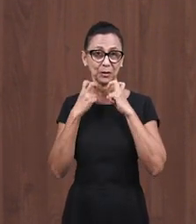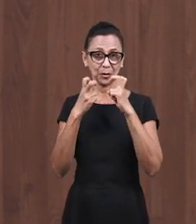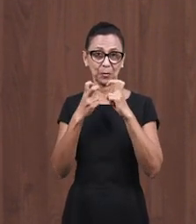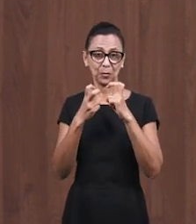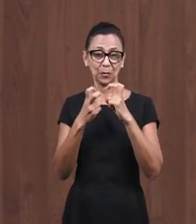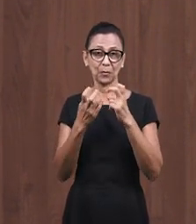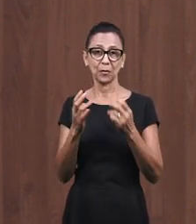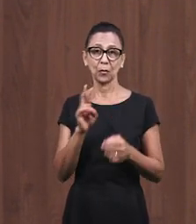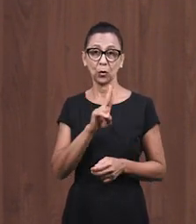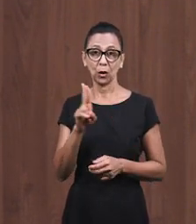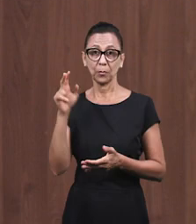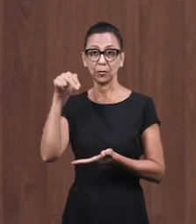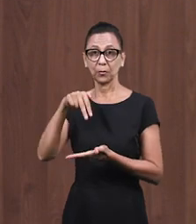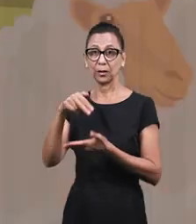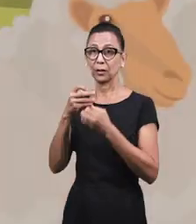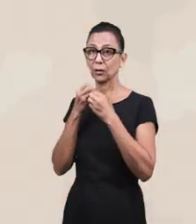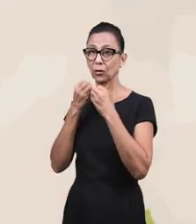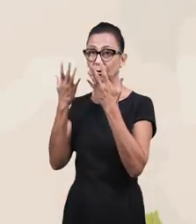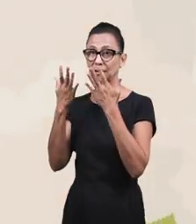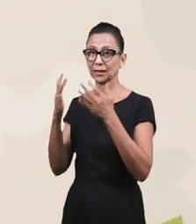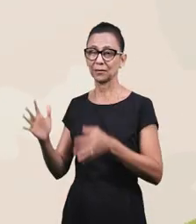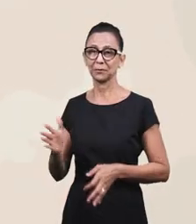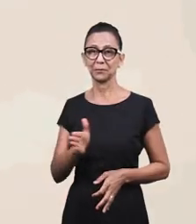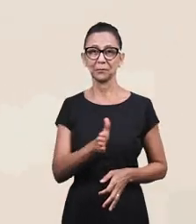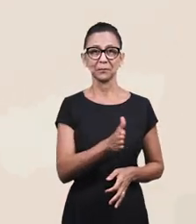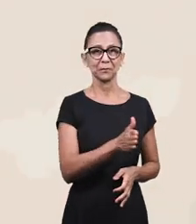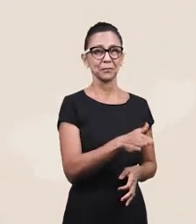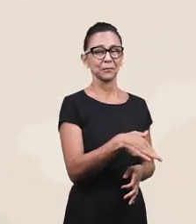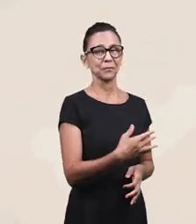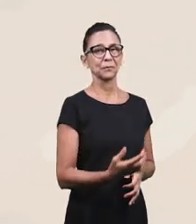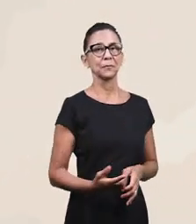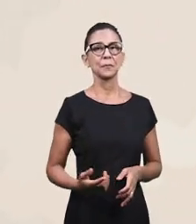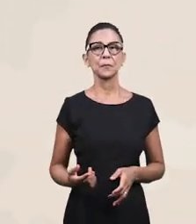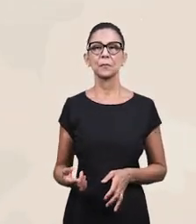clamor. Estou aqui para confessar.